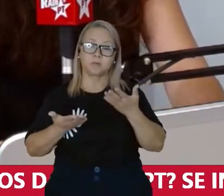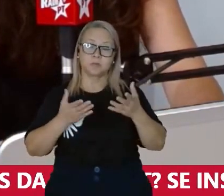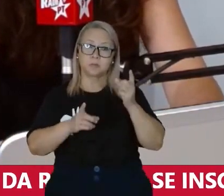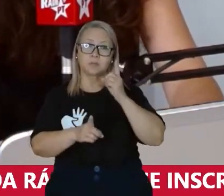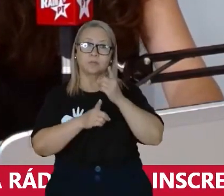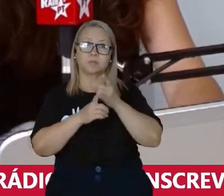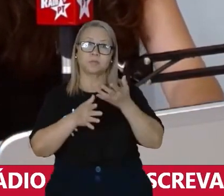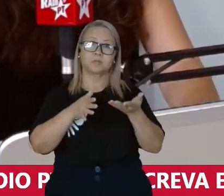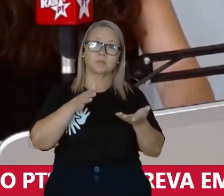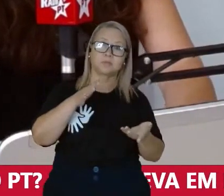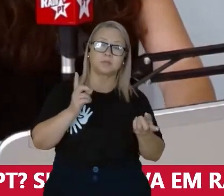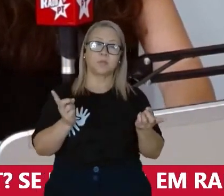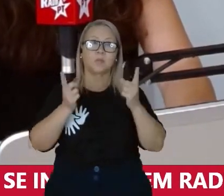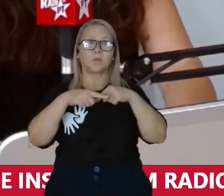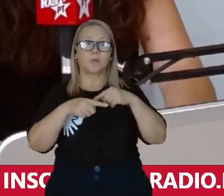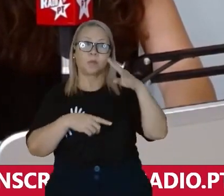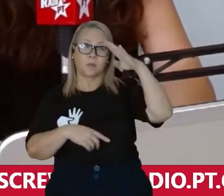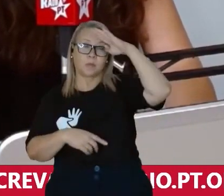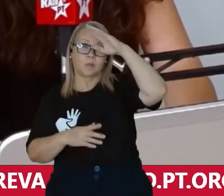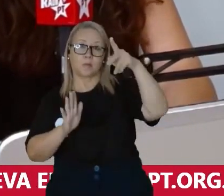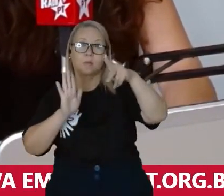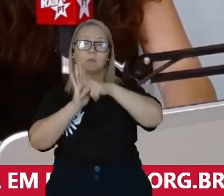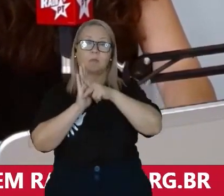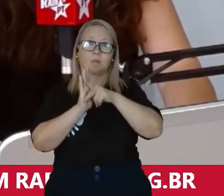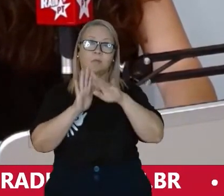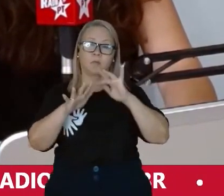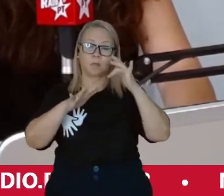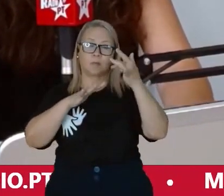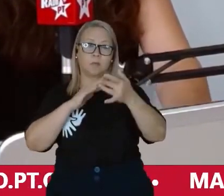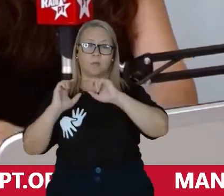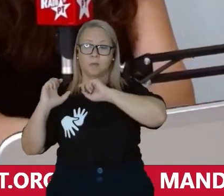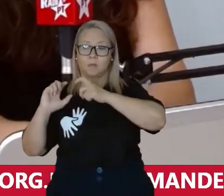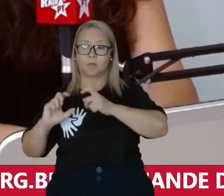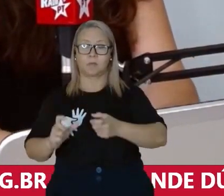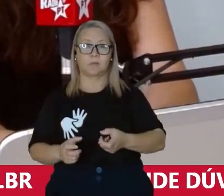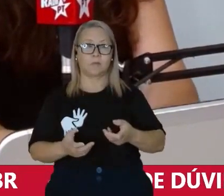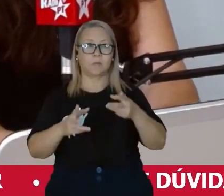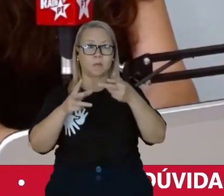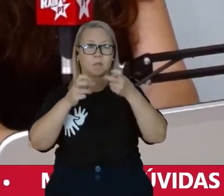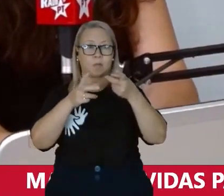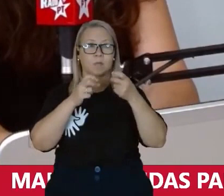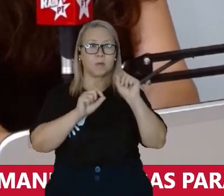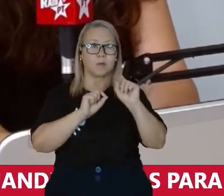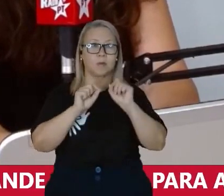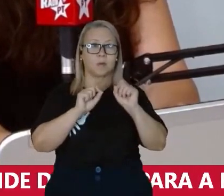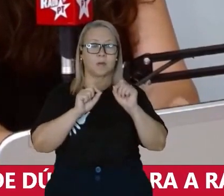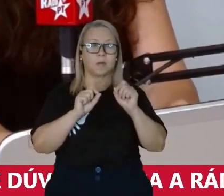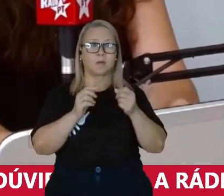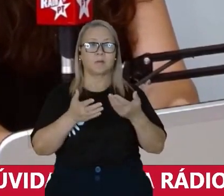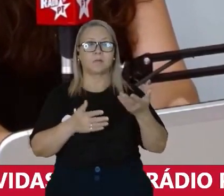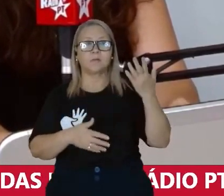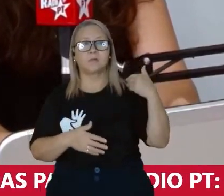mais contra o bolsonarismo, até porque os próprios veículos de mídia perceberam que eles eram